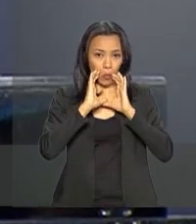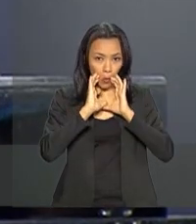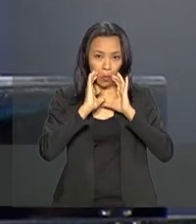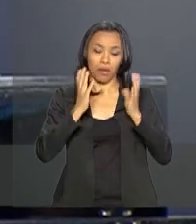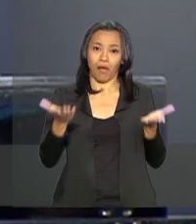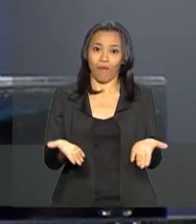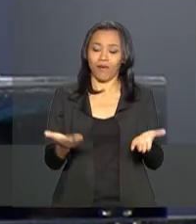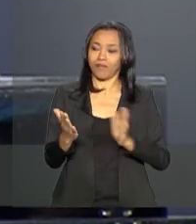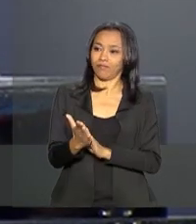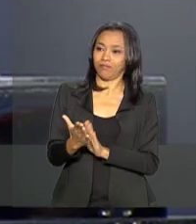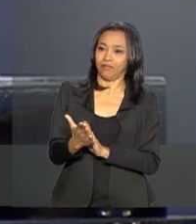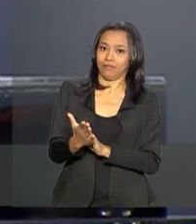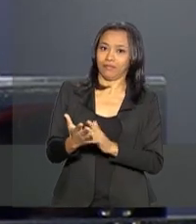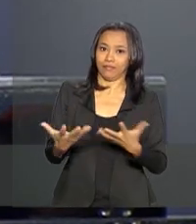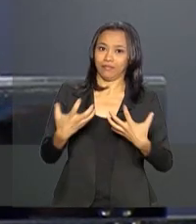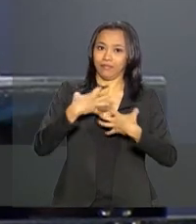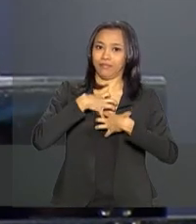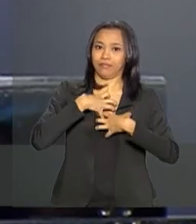Não é verdade?